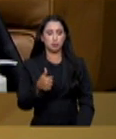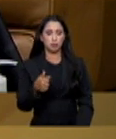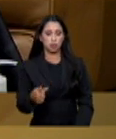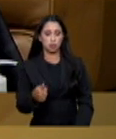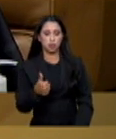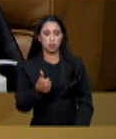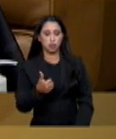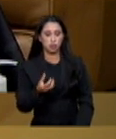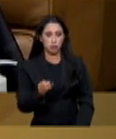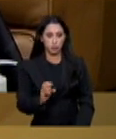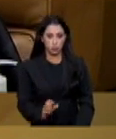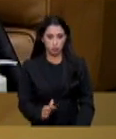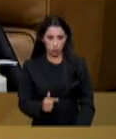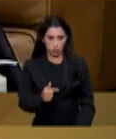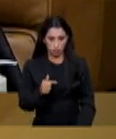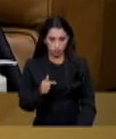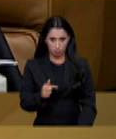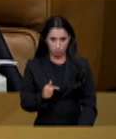17.107,